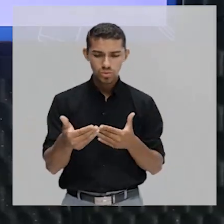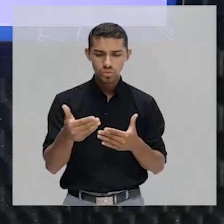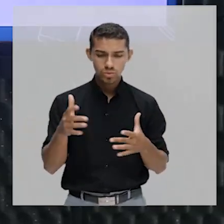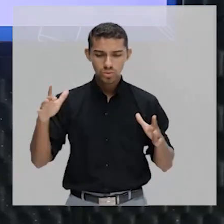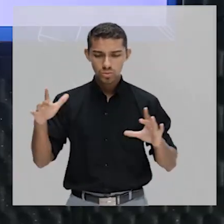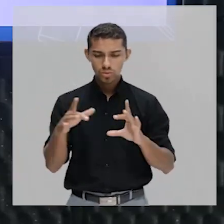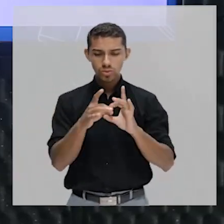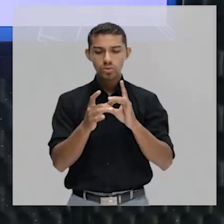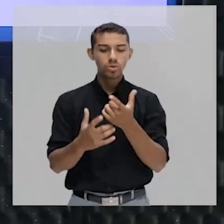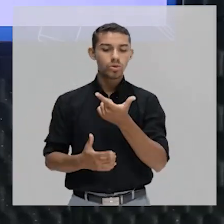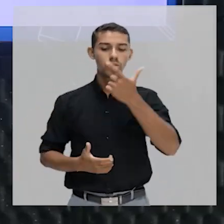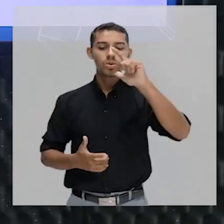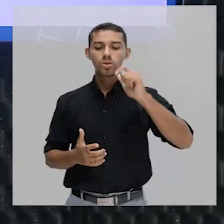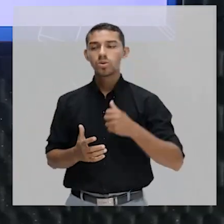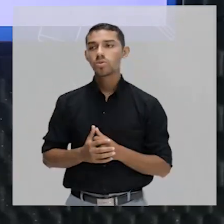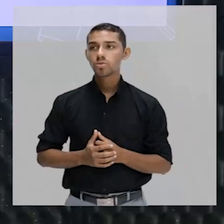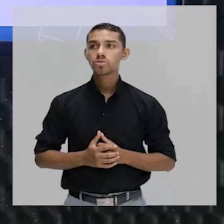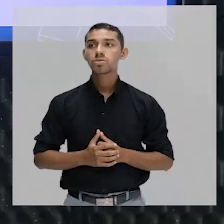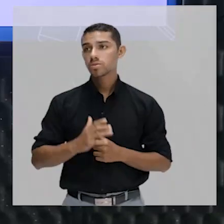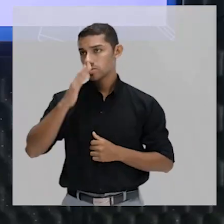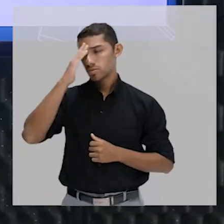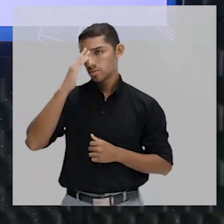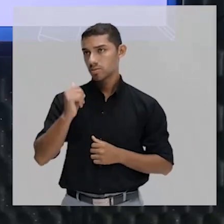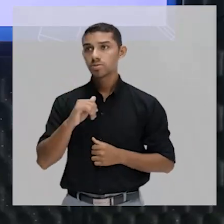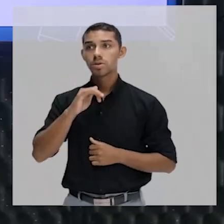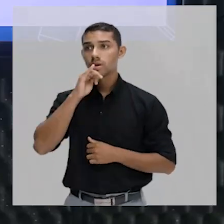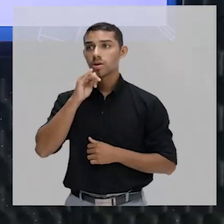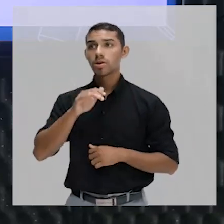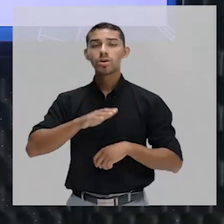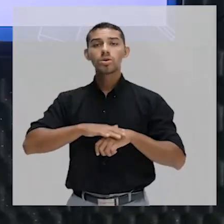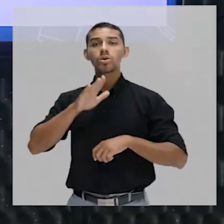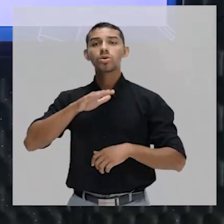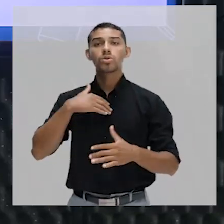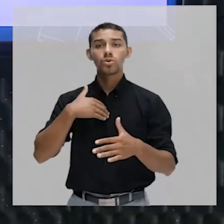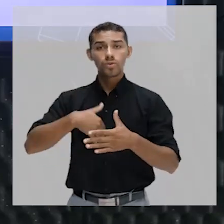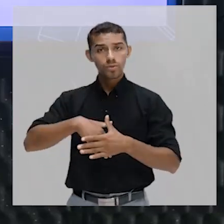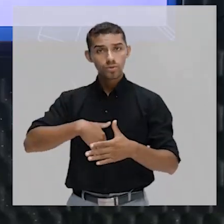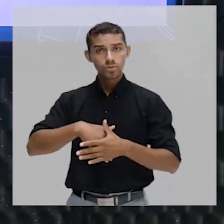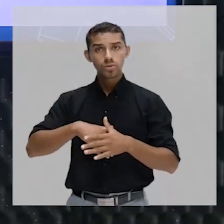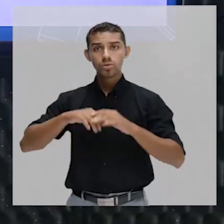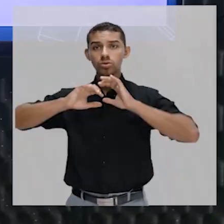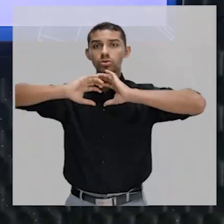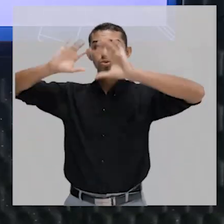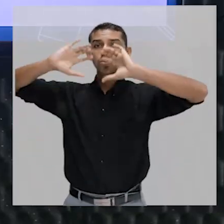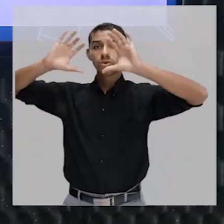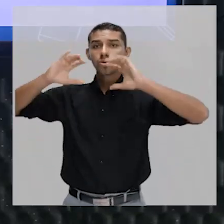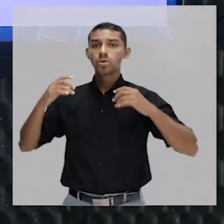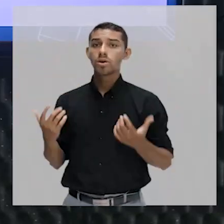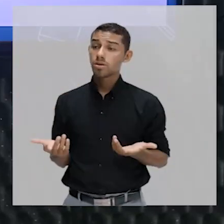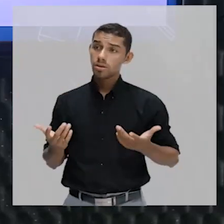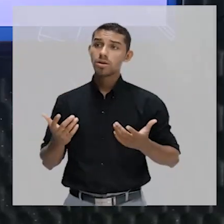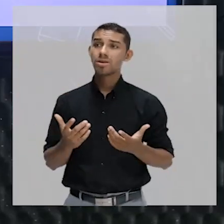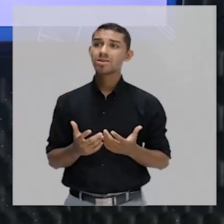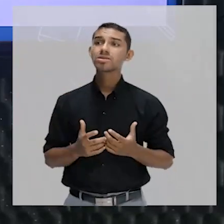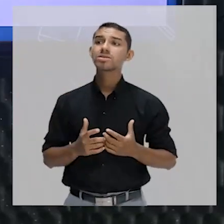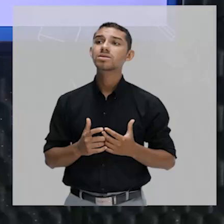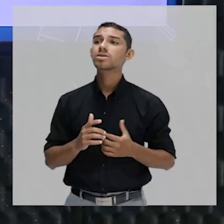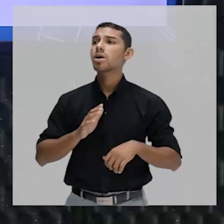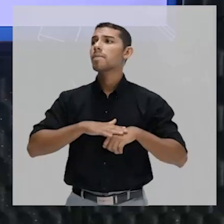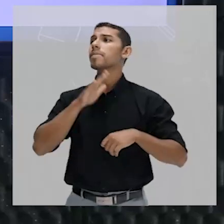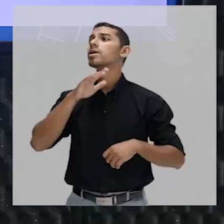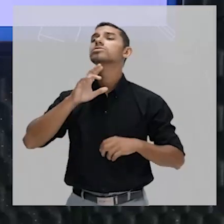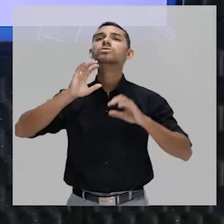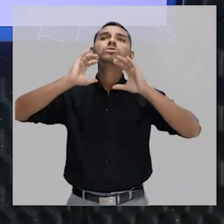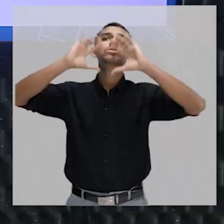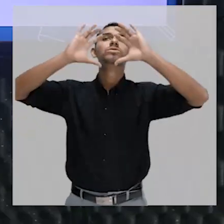vou estabelecer um outro critério. Eu quero saber, por exemplo, quem gosta mais de futebol e de vôlei. Tem torcedor do Flamengo que diz, mas eu gosto mais de vôlei.